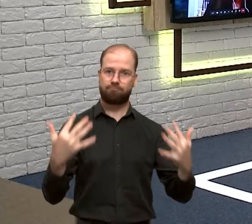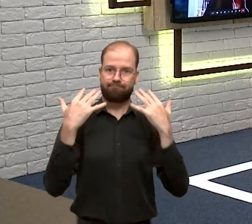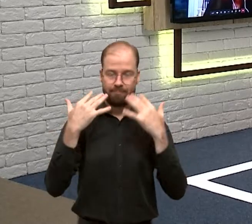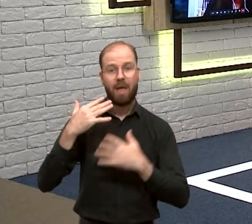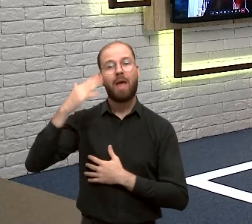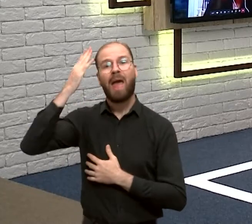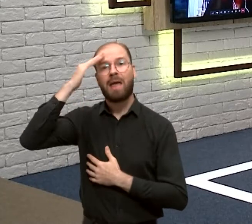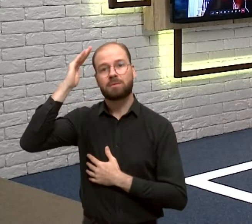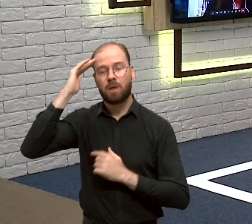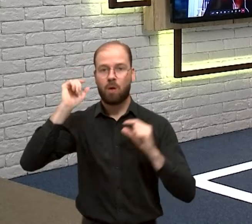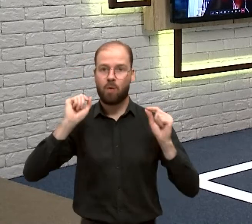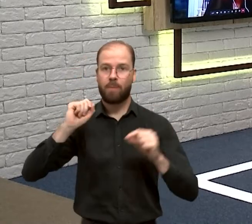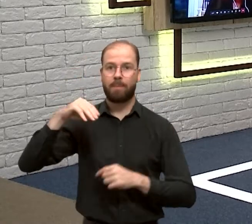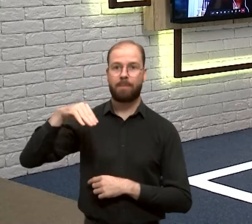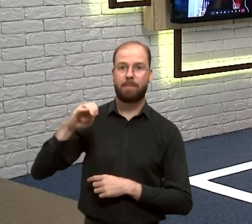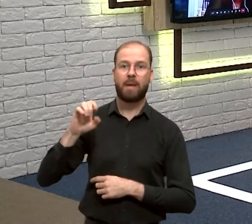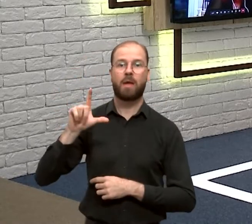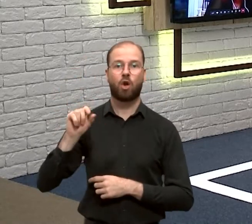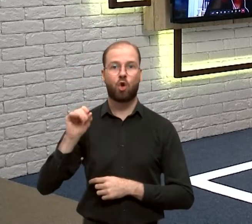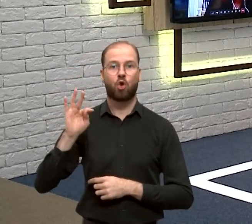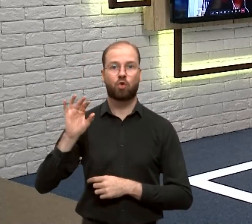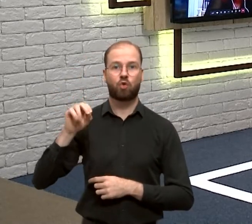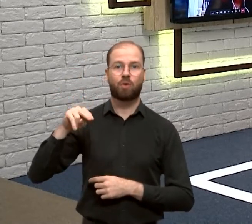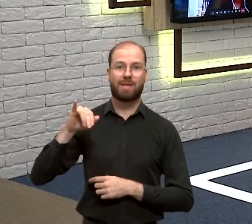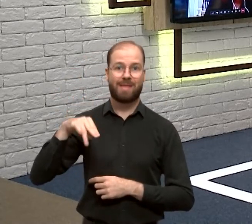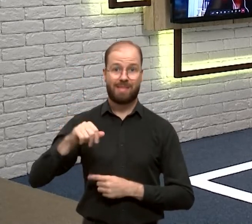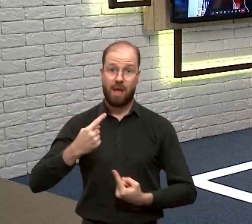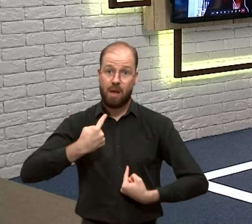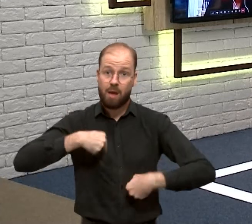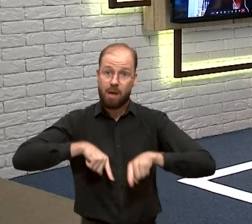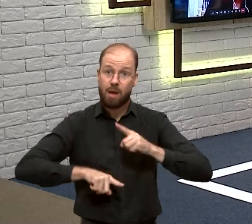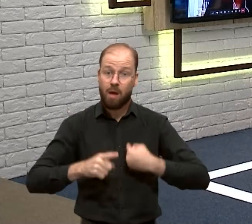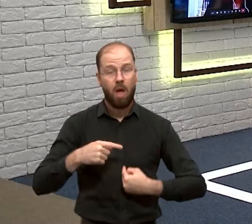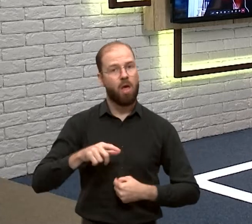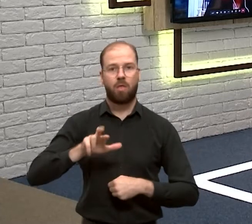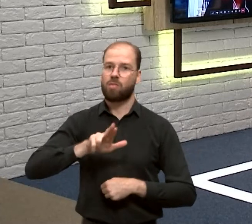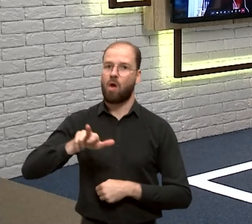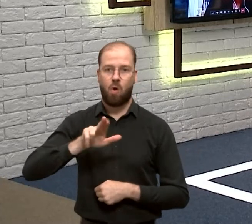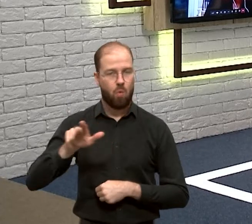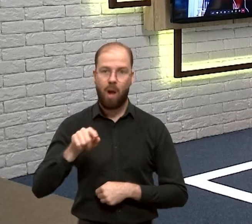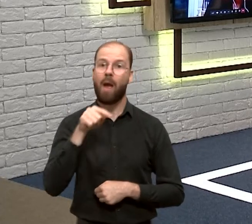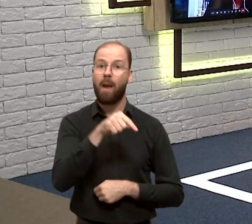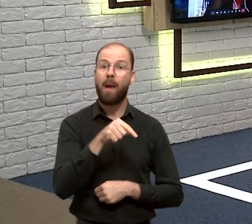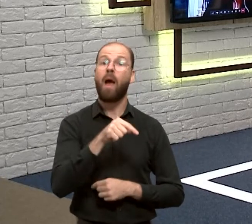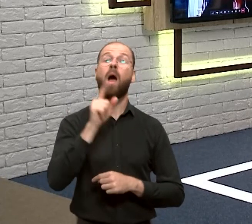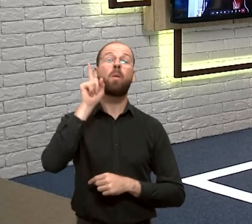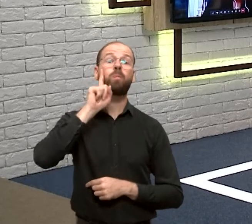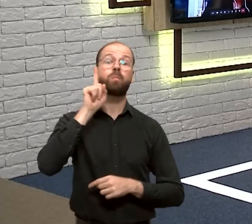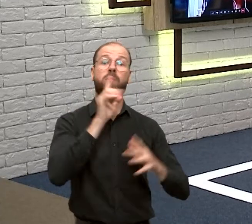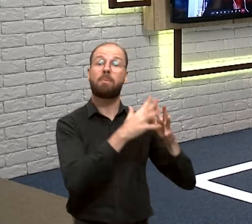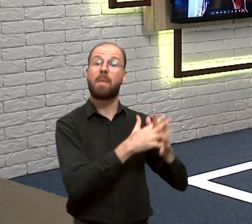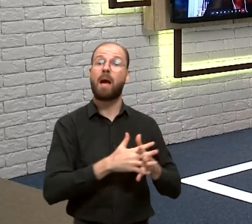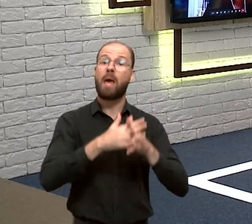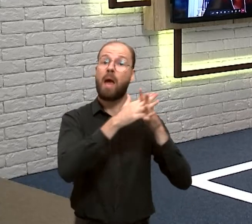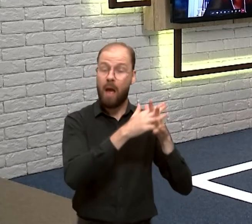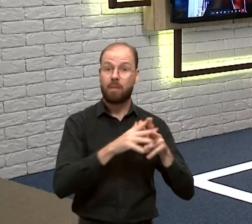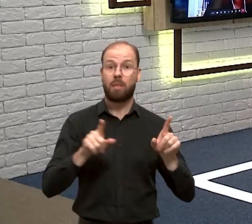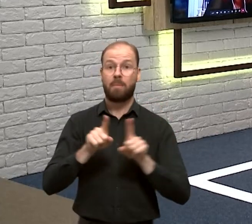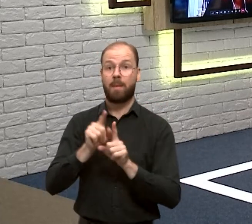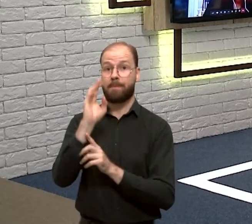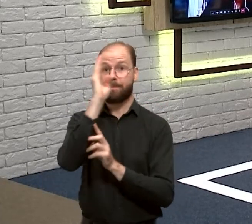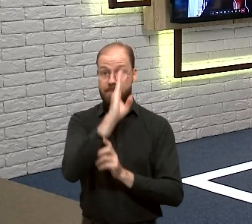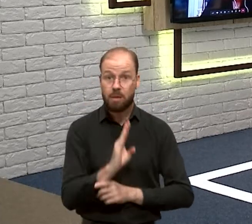um medicamento preconizado nem pela Academia Americana de Sono, nem para a brasileira, como uma droga que trata